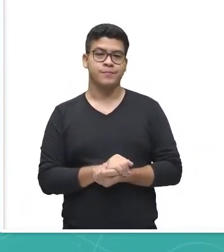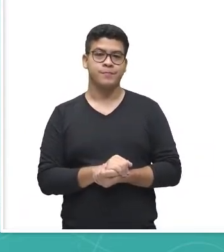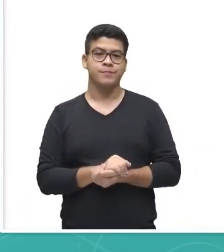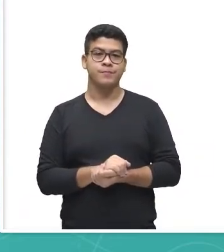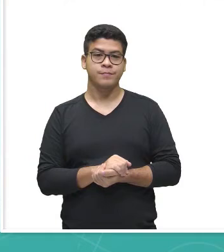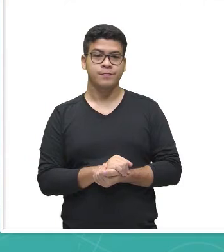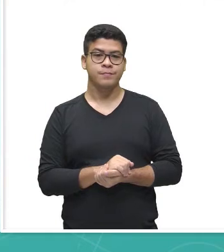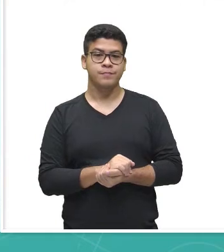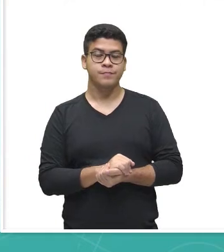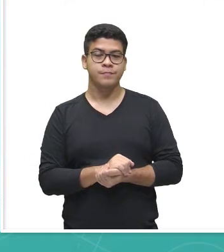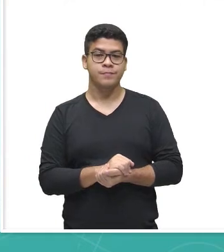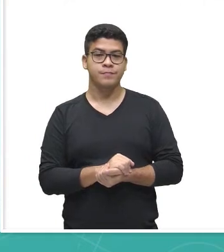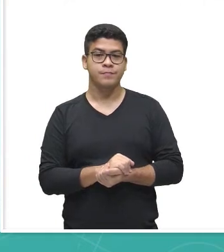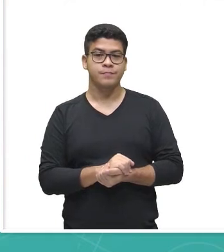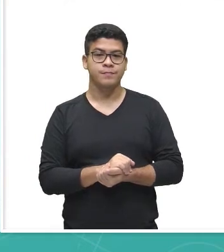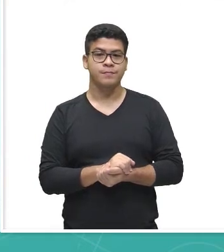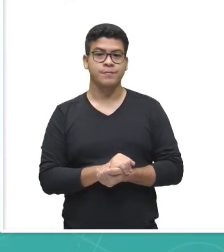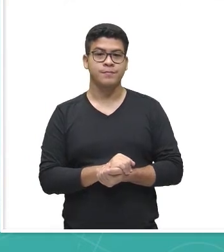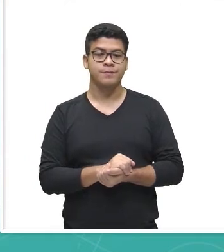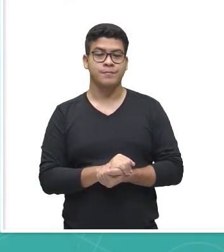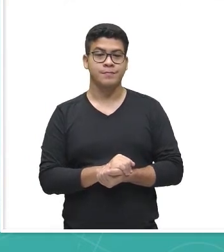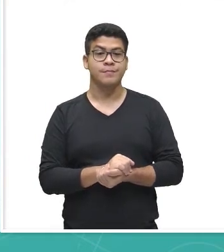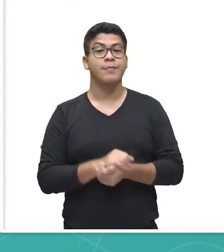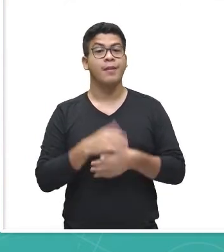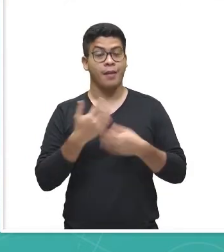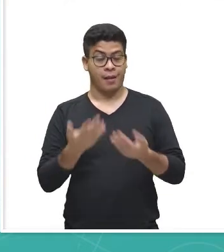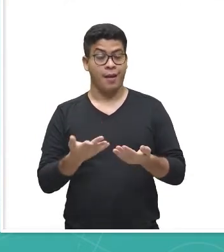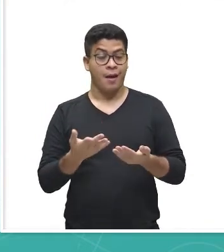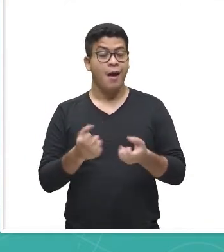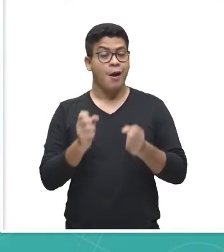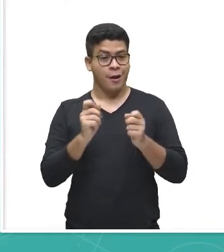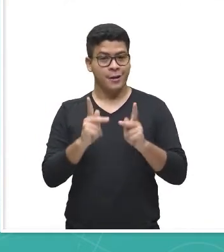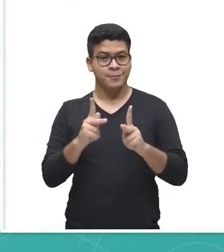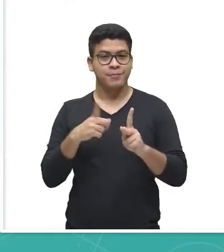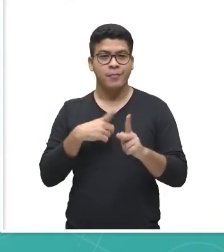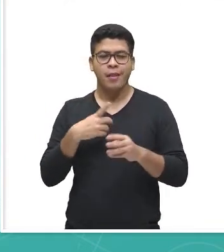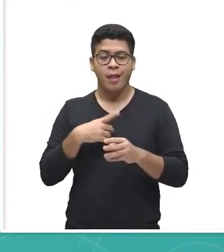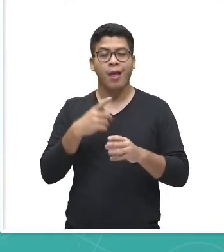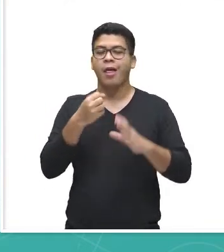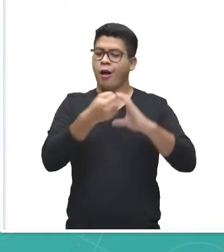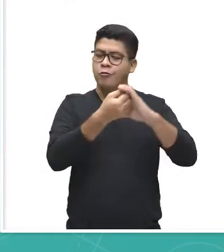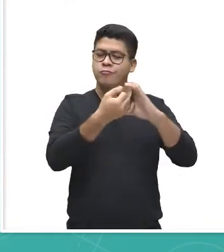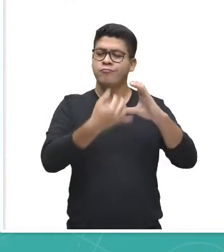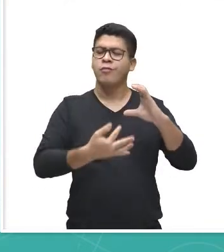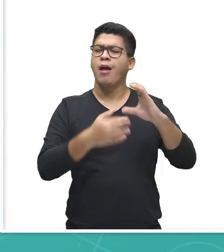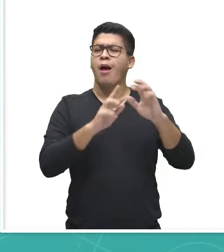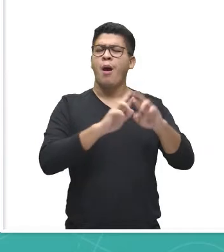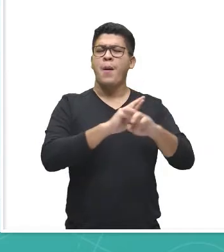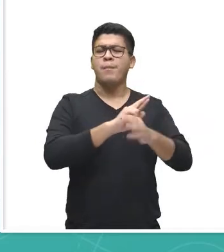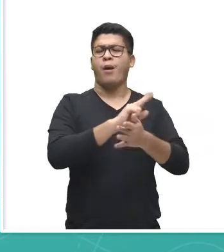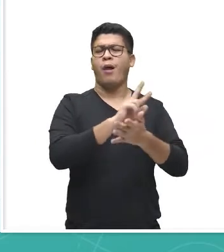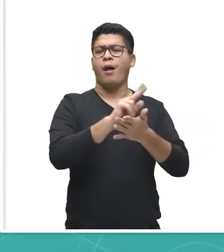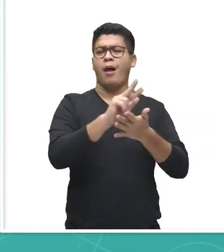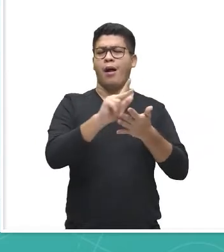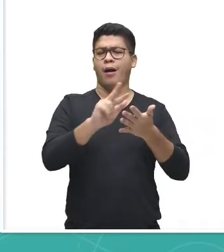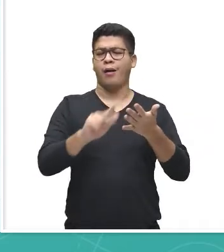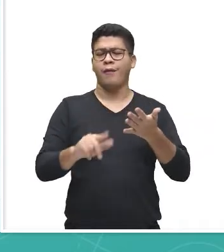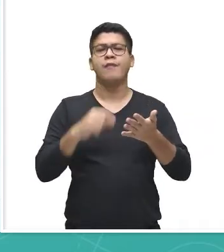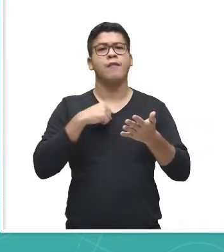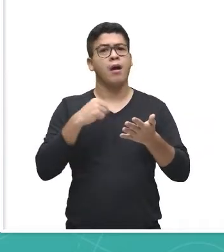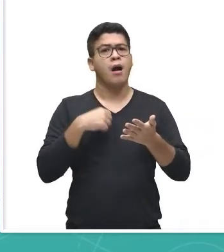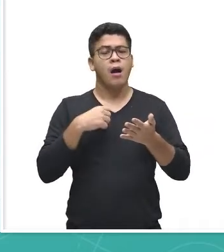inicial, nós temos então a elasticidade, certo? Então essas são propriedades ali da matéria, né, propriedade